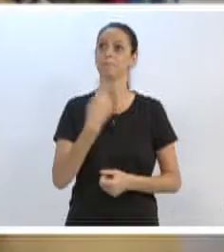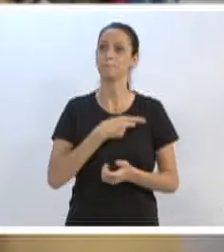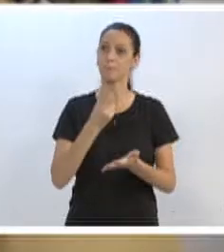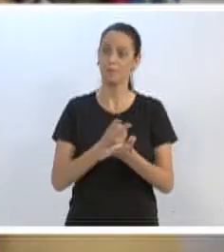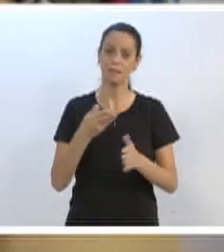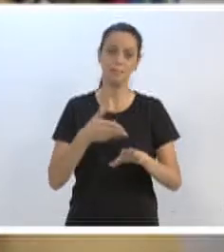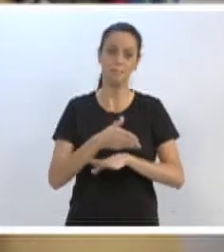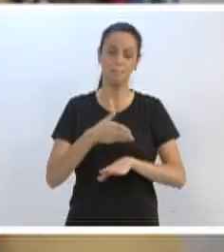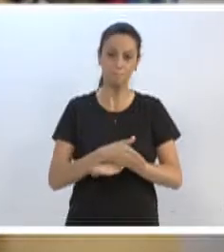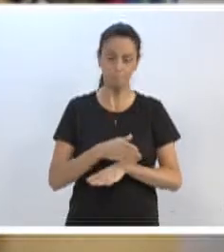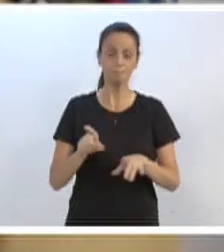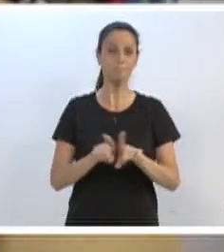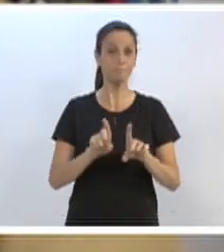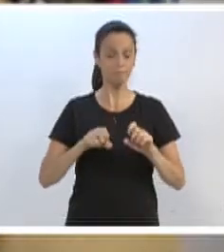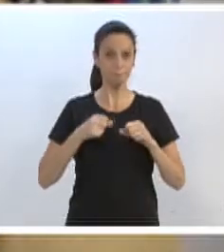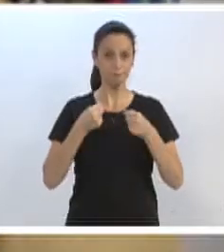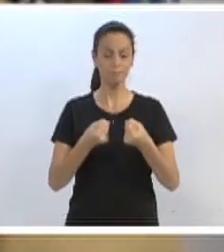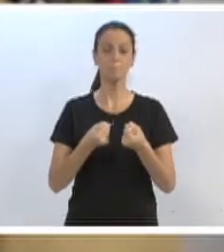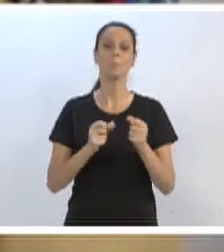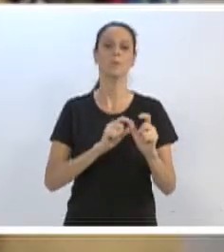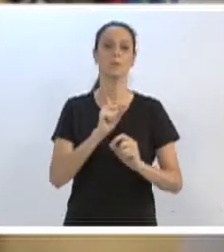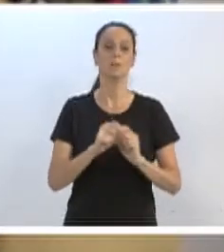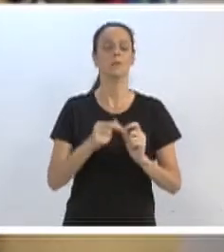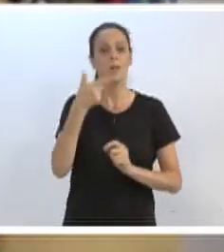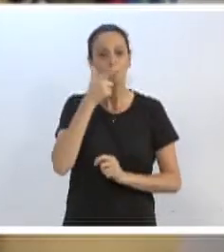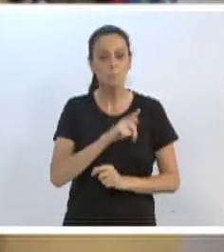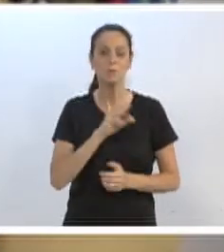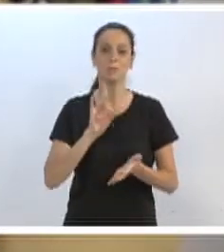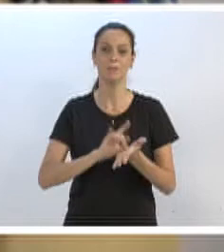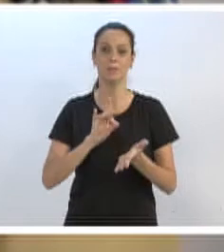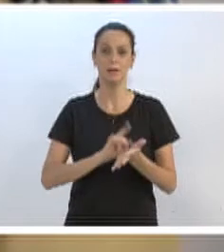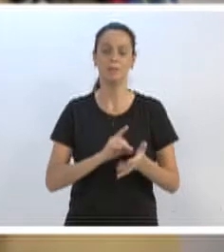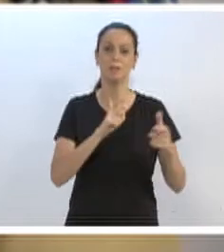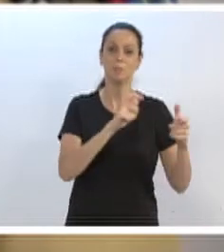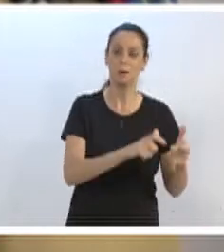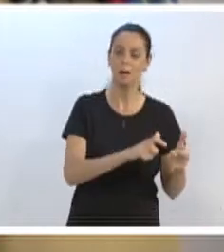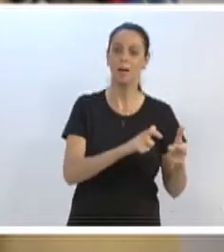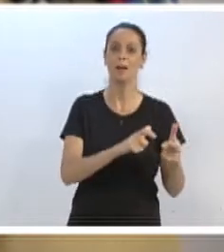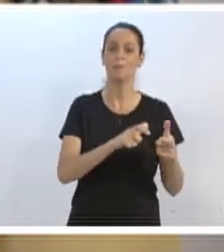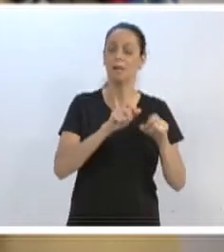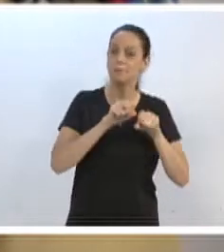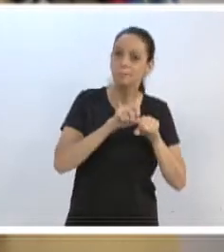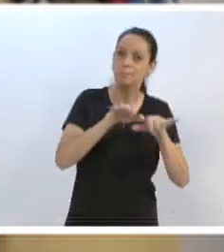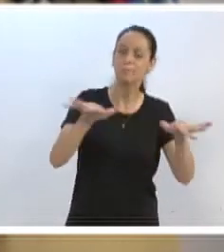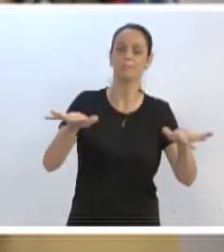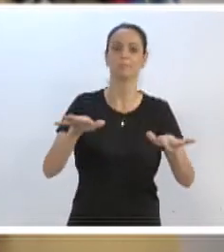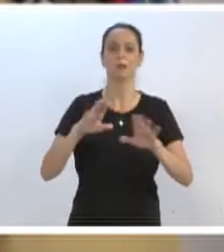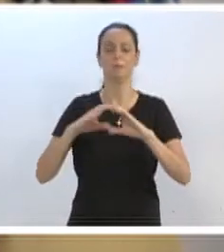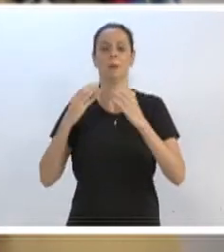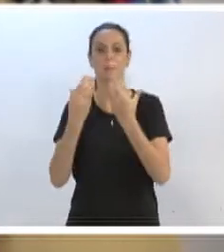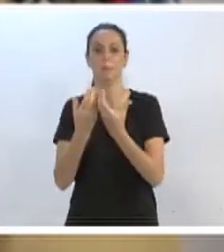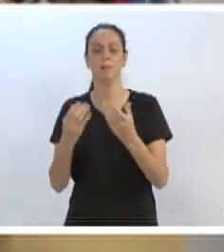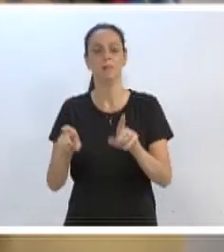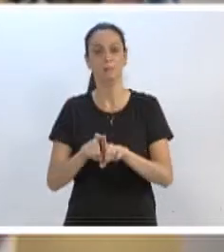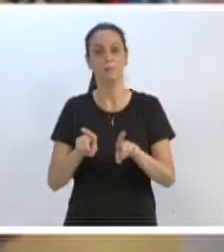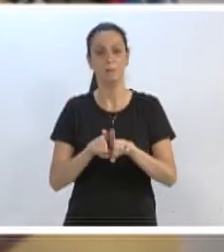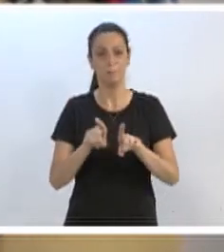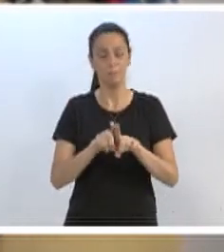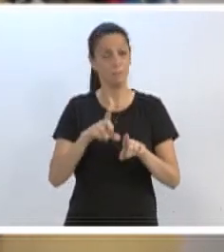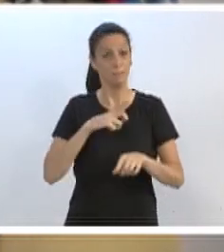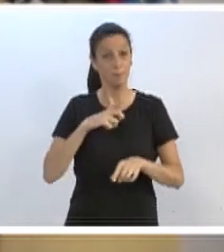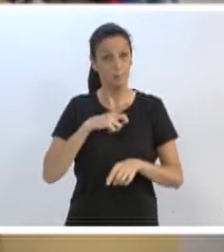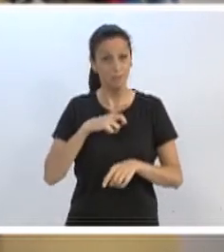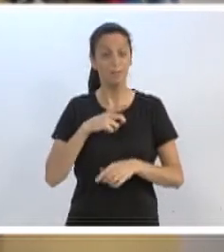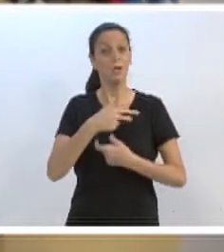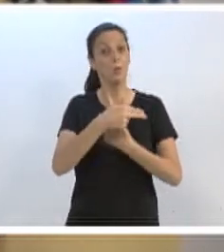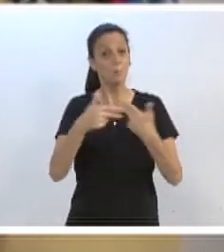sempre defendo aqui que a gente consiga estender esses lugares de participação, vereador Becker, para a comunidade, né? Para que a gente tenha algumas